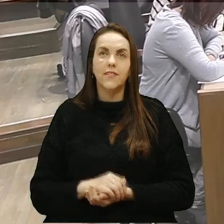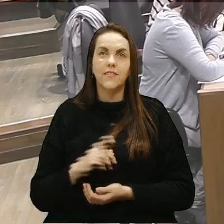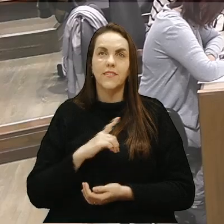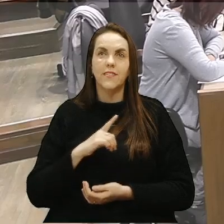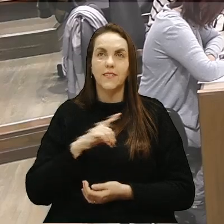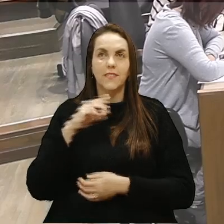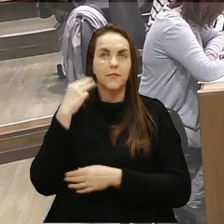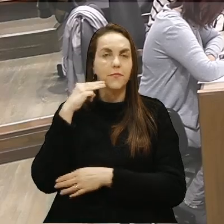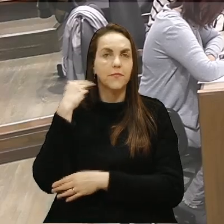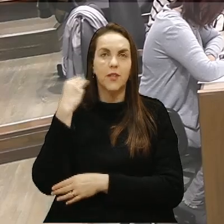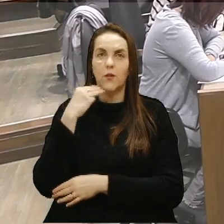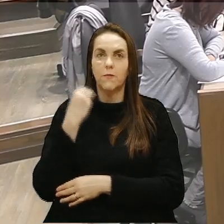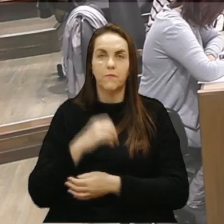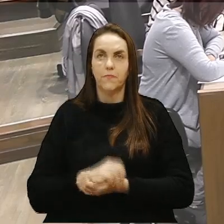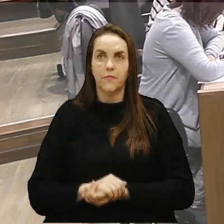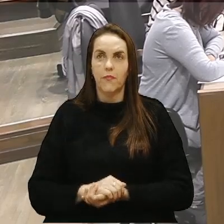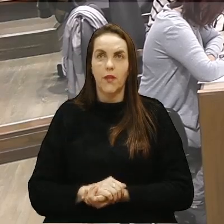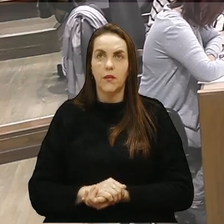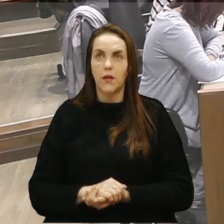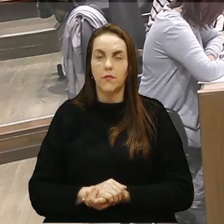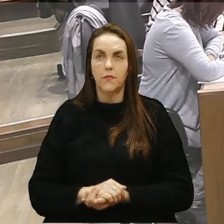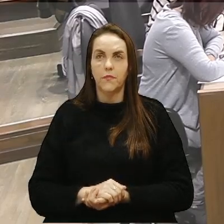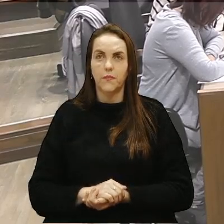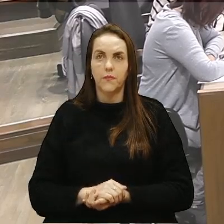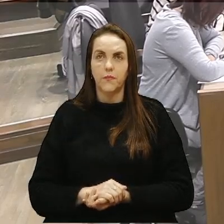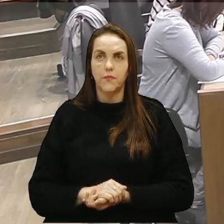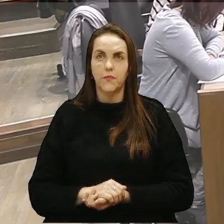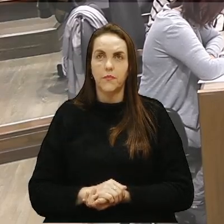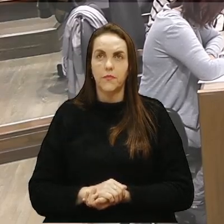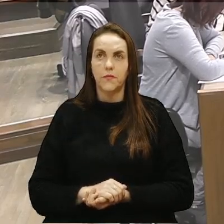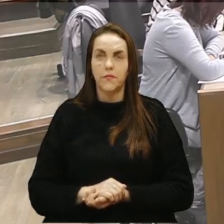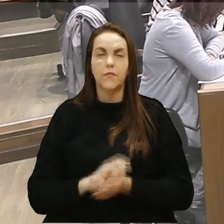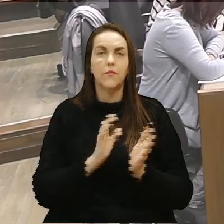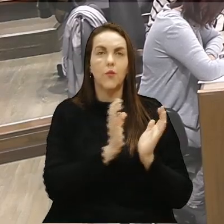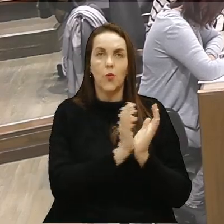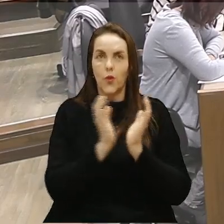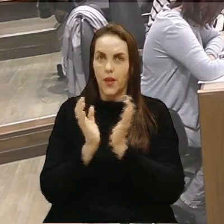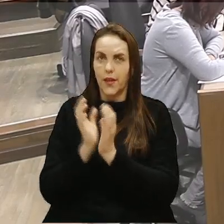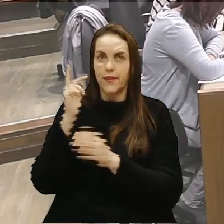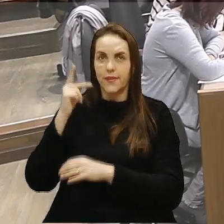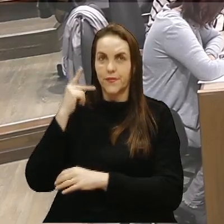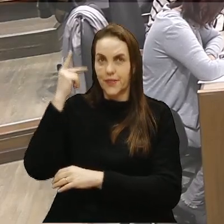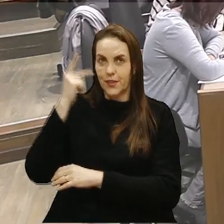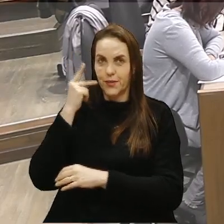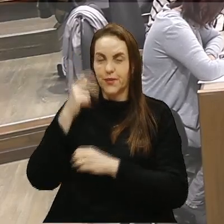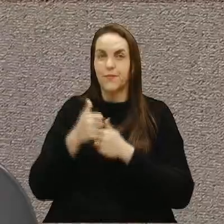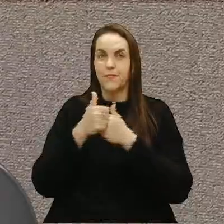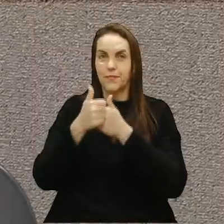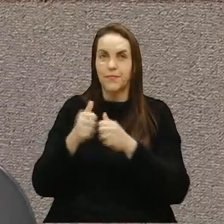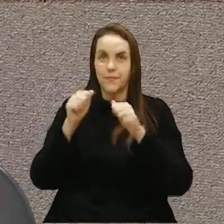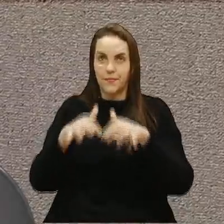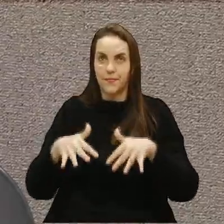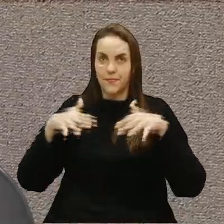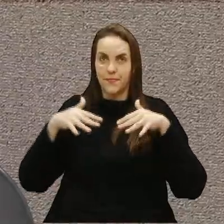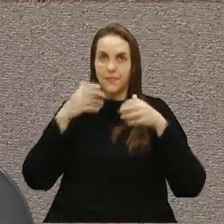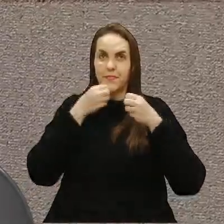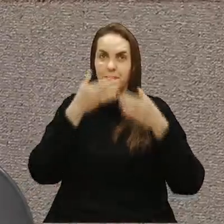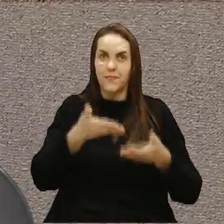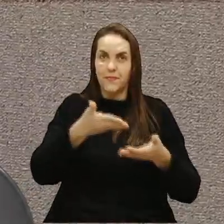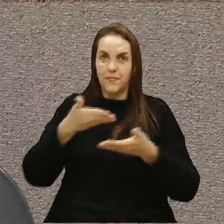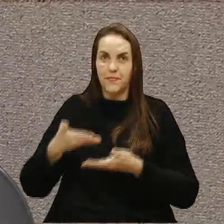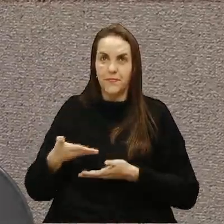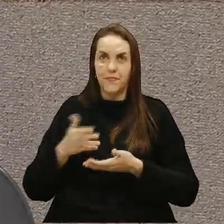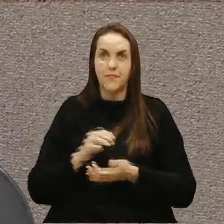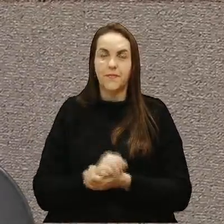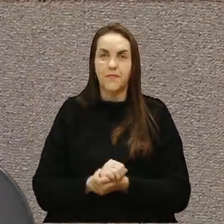Santos. Peço a palavra. Bom, colegas vereadores, quem nos acompanha aqui no plenário, sejam sempre muito bem-vindos.